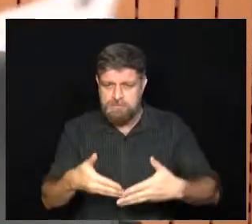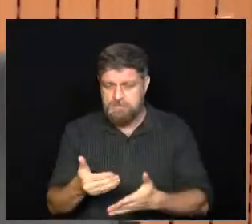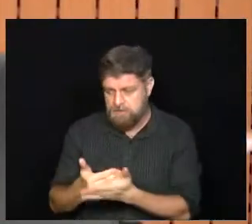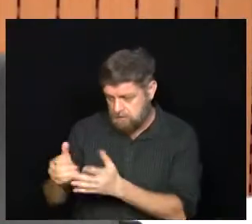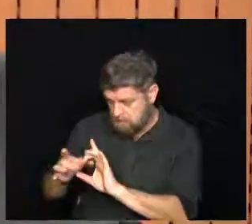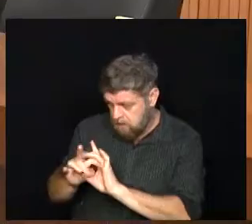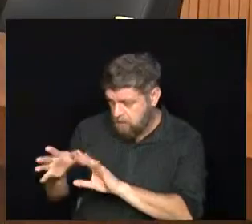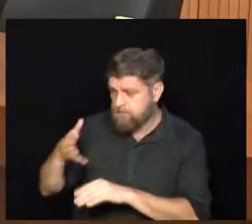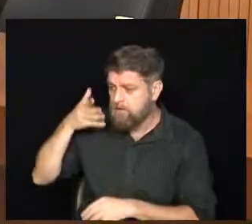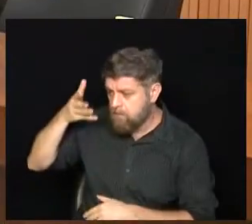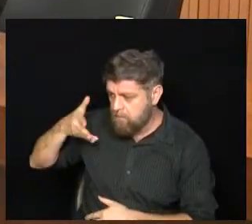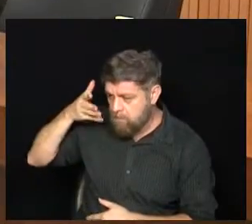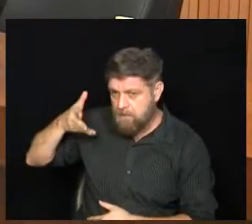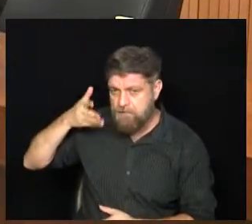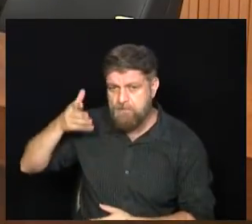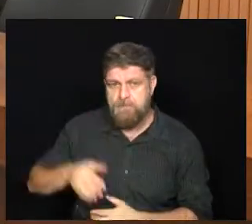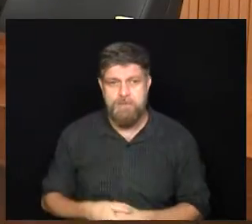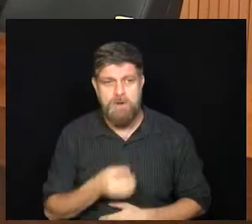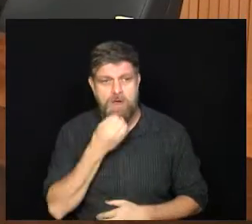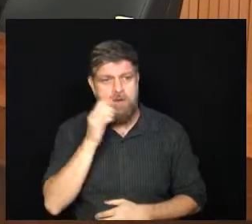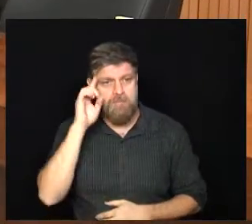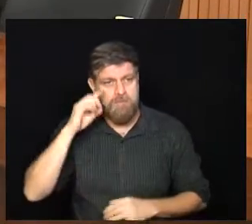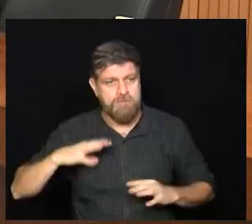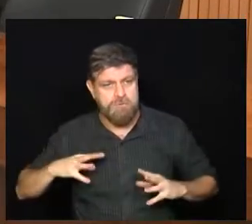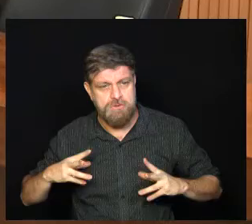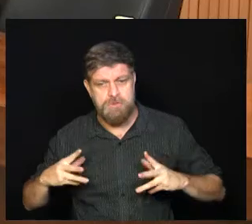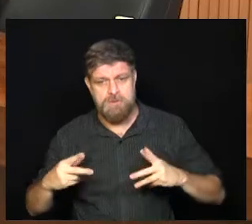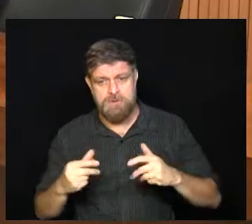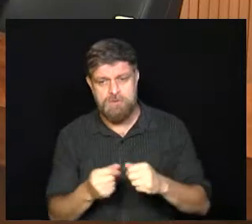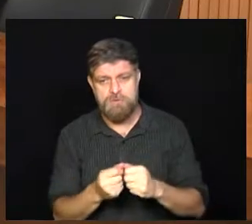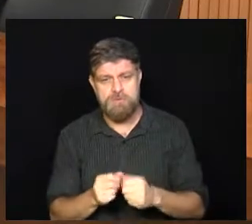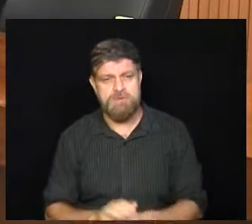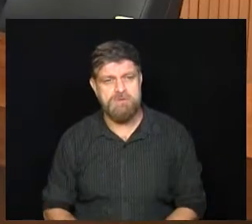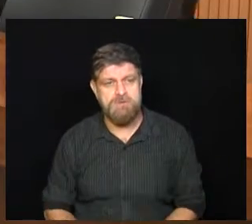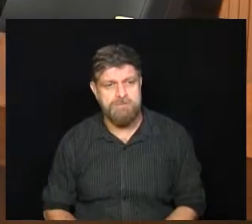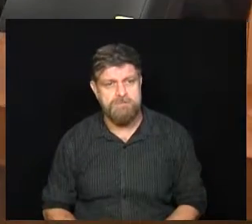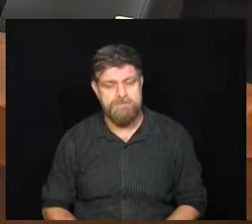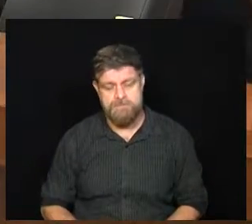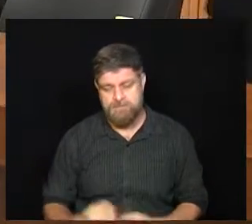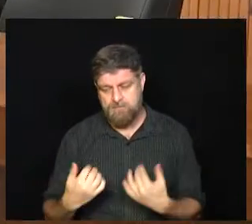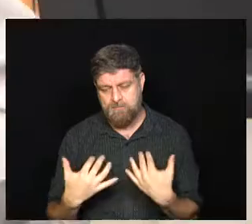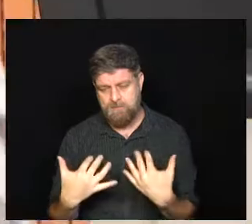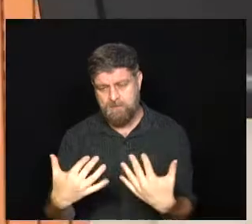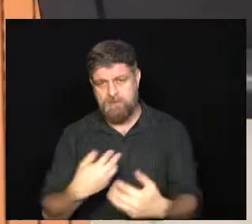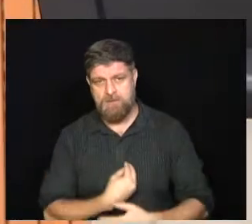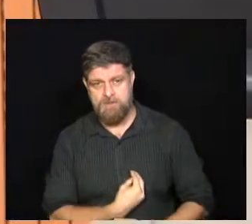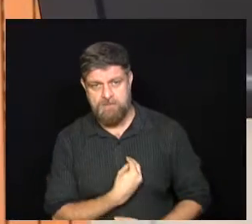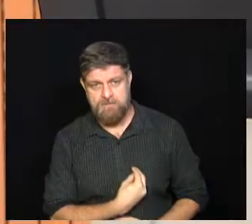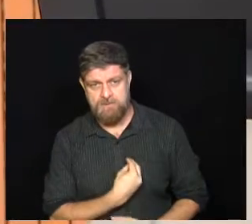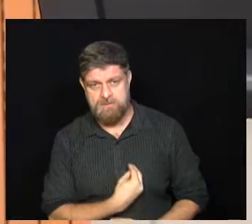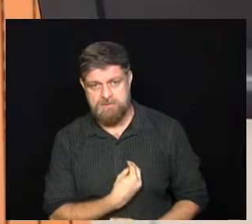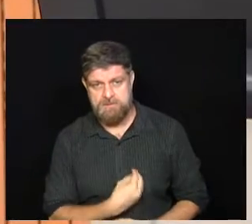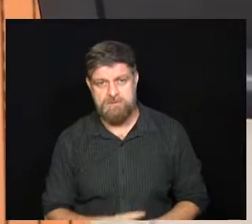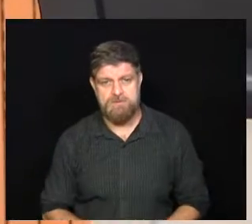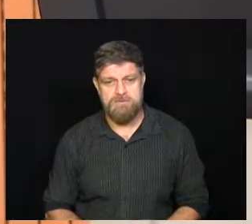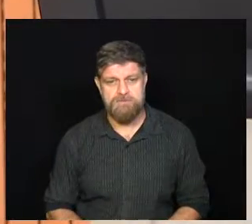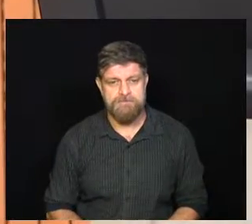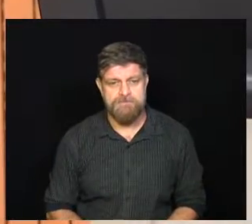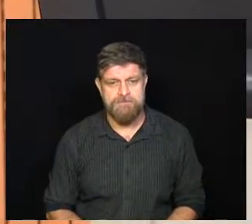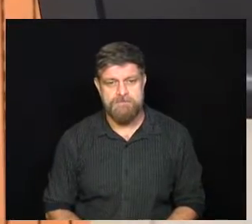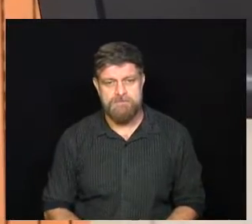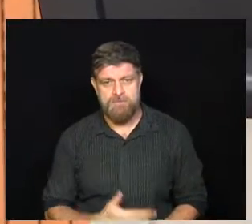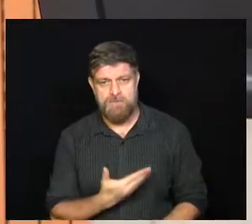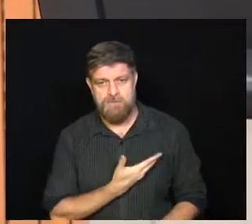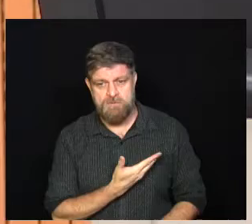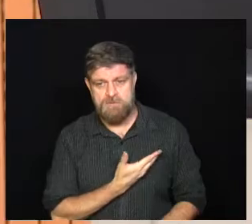diretor. Bom dia a todos, aqueles que estão aqui presentes, nossos colegas também da Rafael e